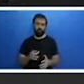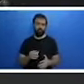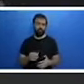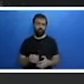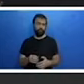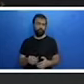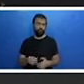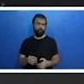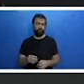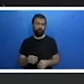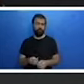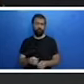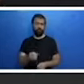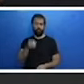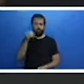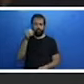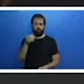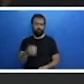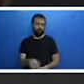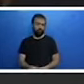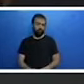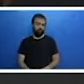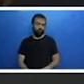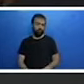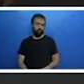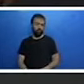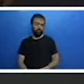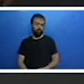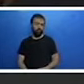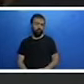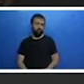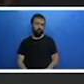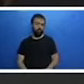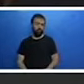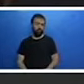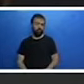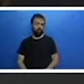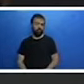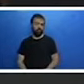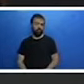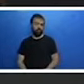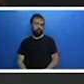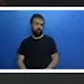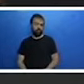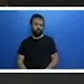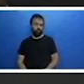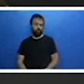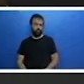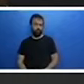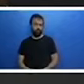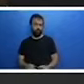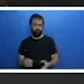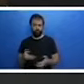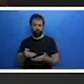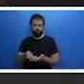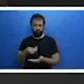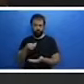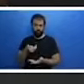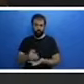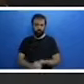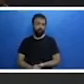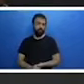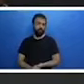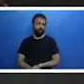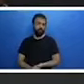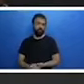um bastão Zinho aqui ó um pedacinho de cabo de vassoura alguma coisa tem até uma colher aqui ó